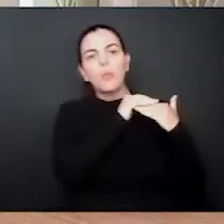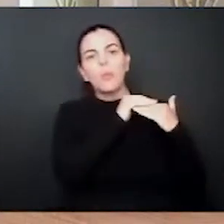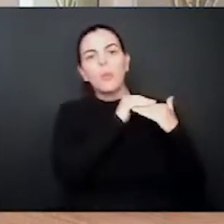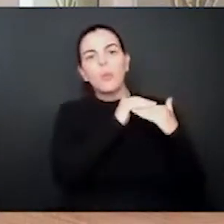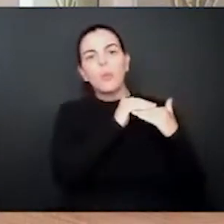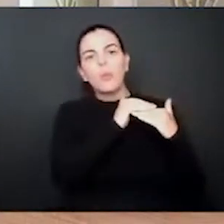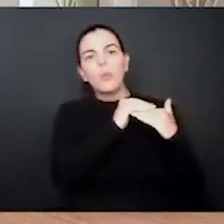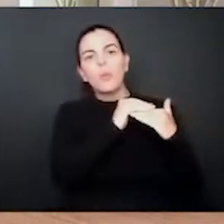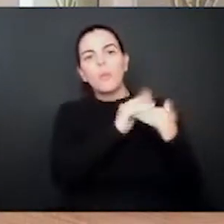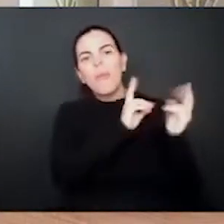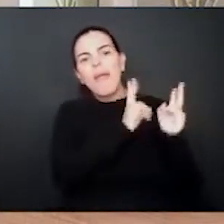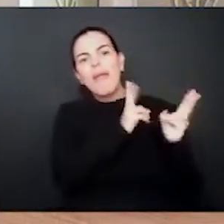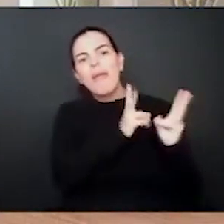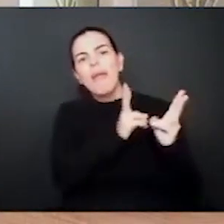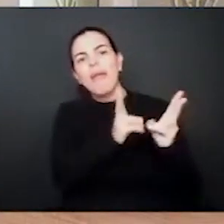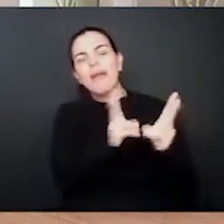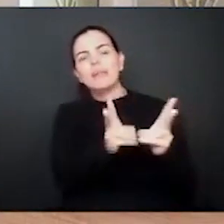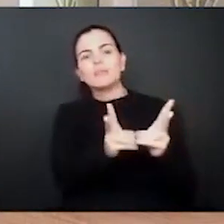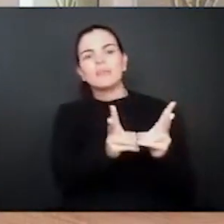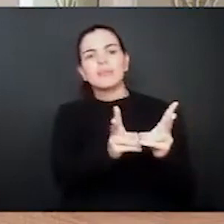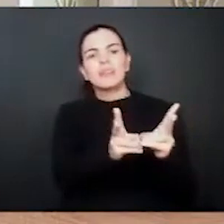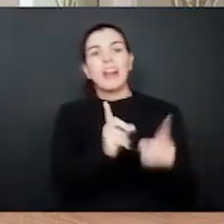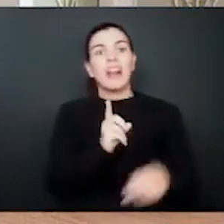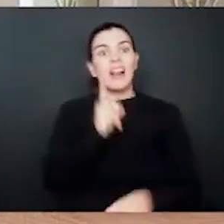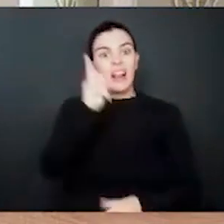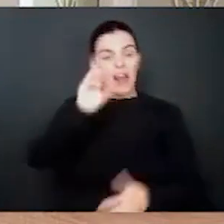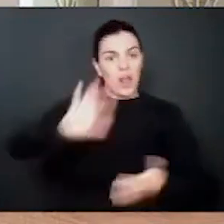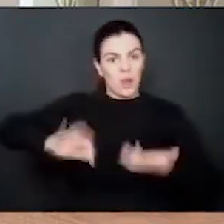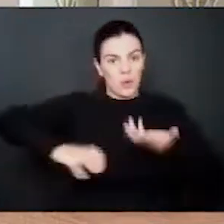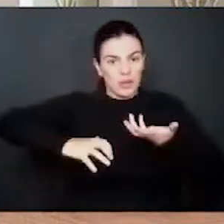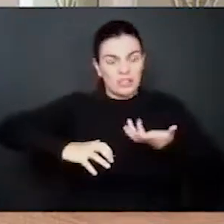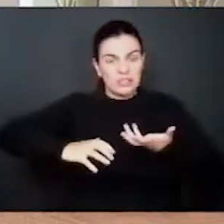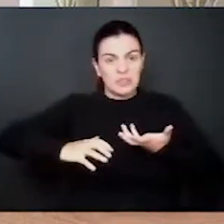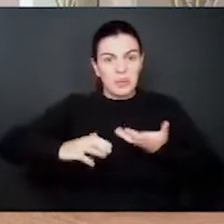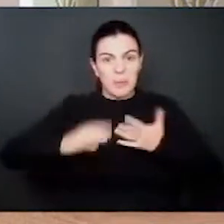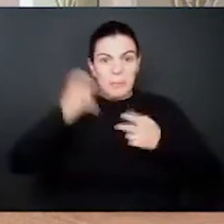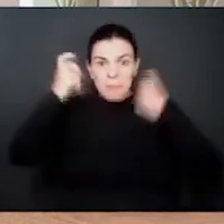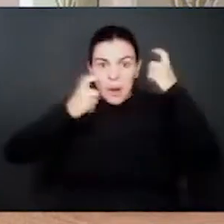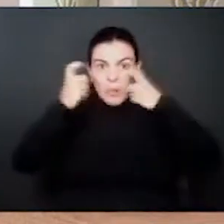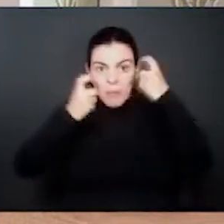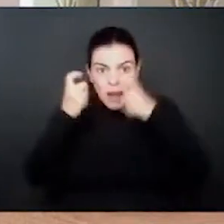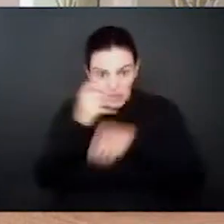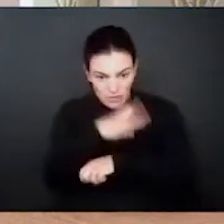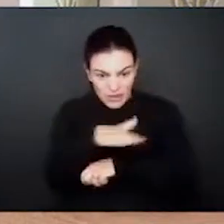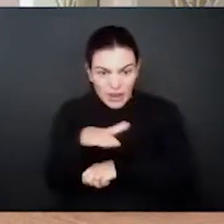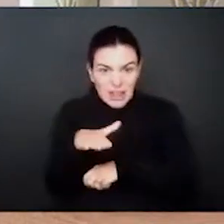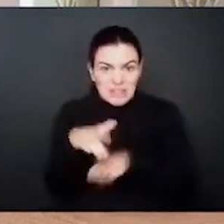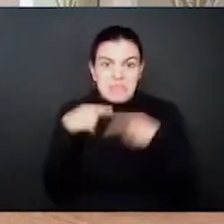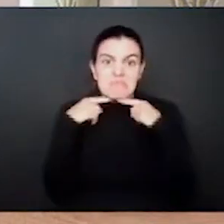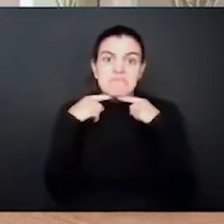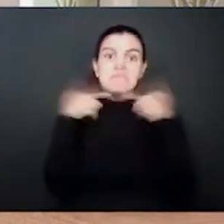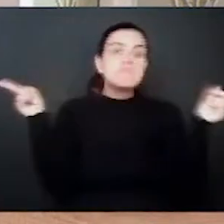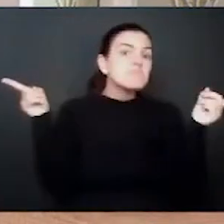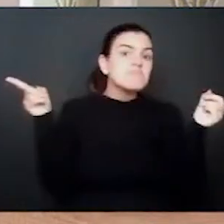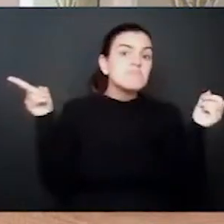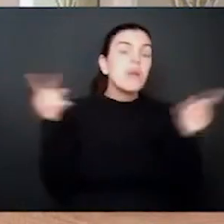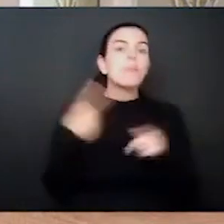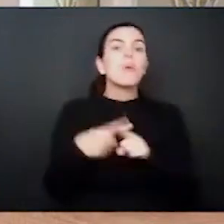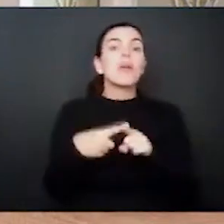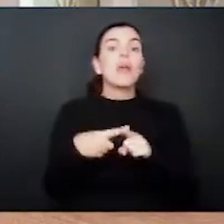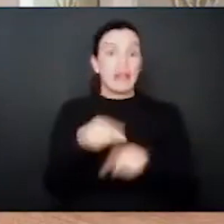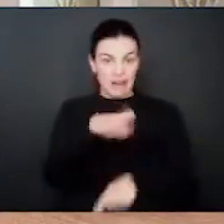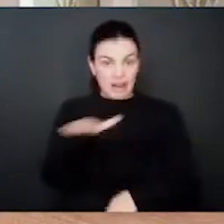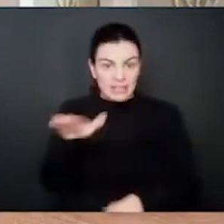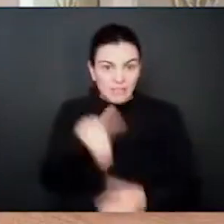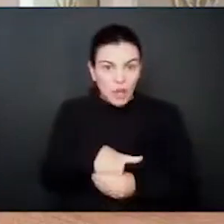Nacional, a gente vê que ninguém está preocupado com criança, porque as crianças não votam. Está